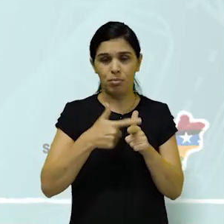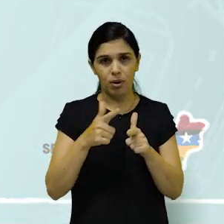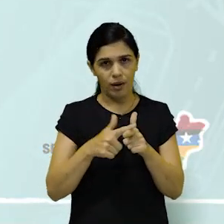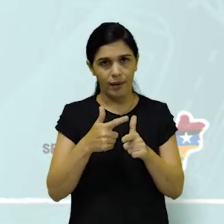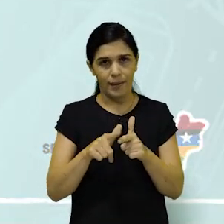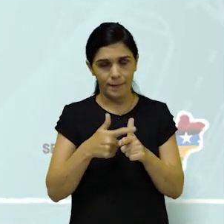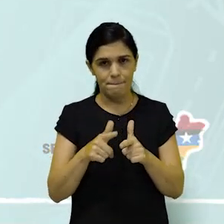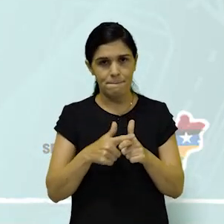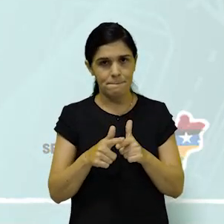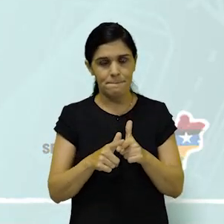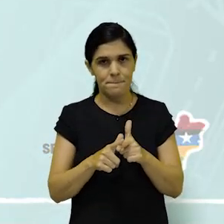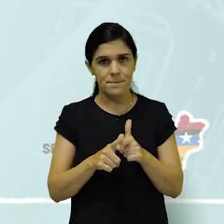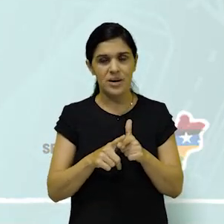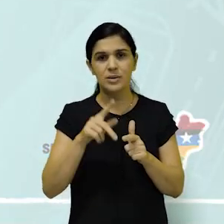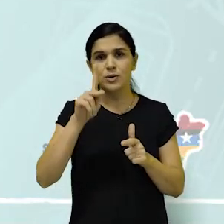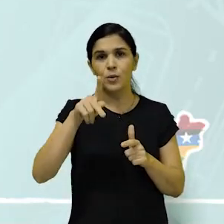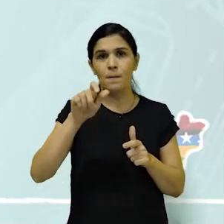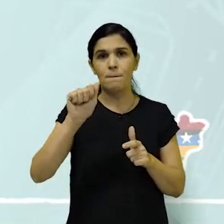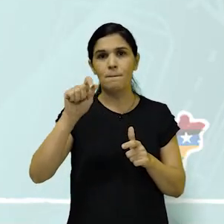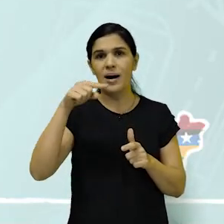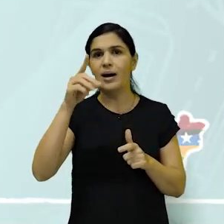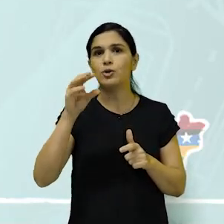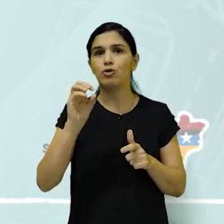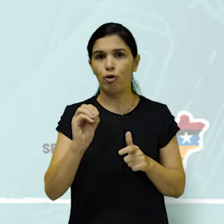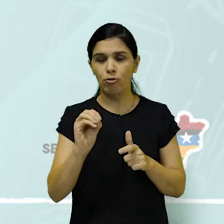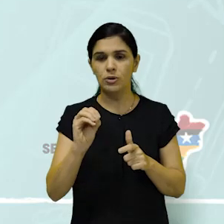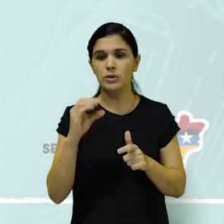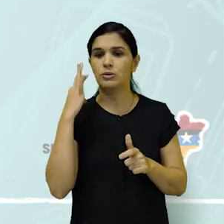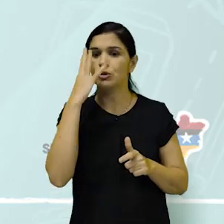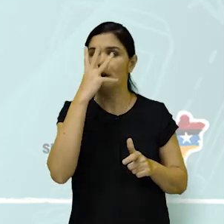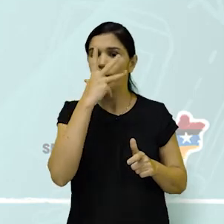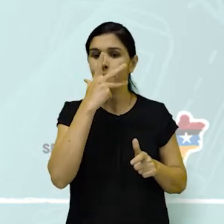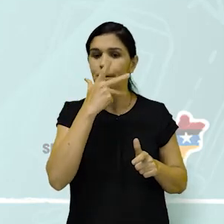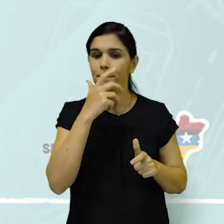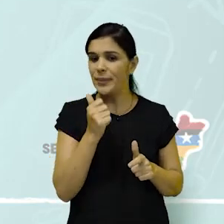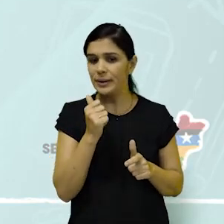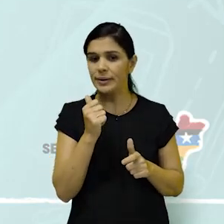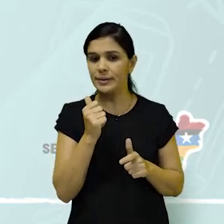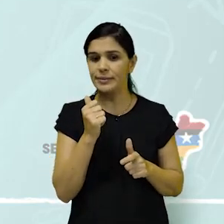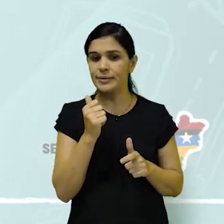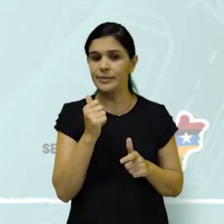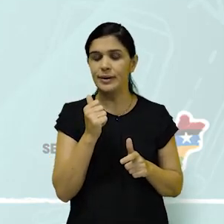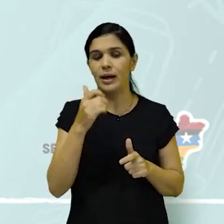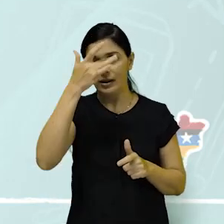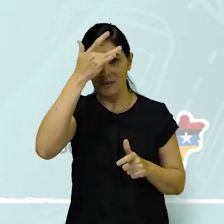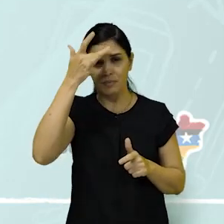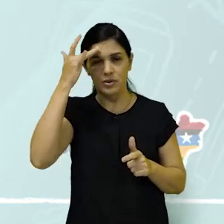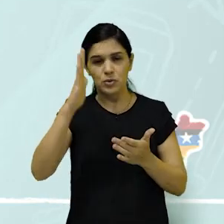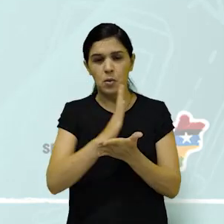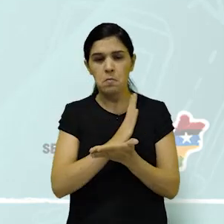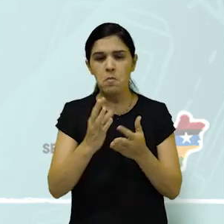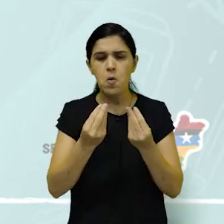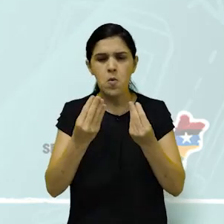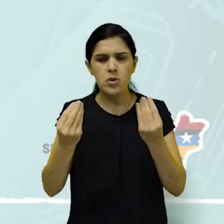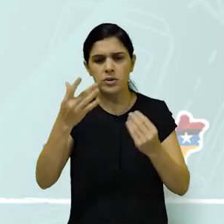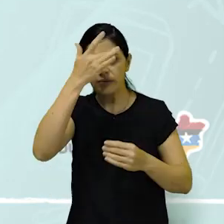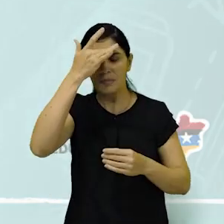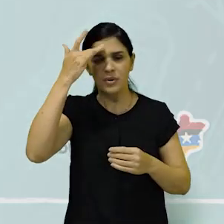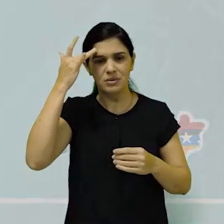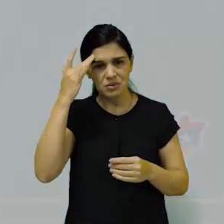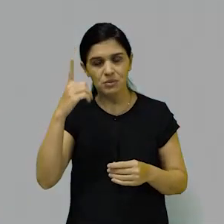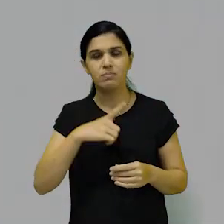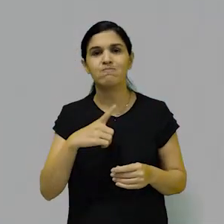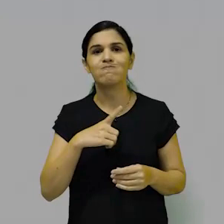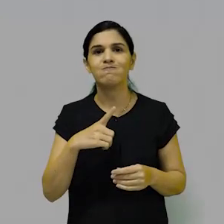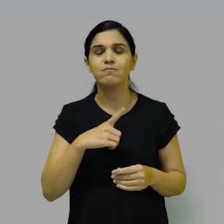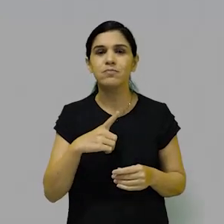de beleza. As pessoas se visualizam e acabam por tentar se encaixar esse padrão, a essa exigência, ocasionando o quê?